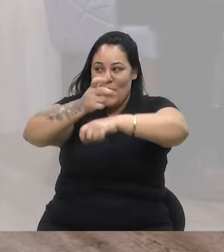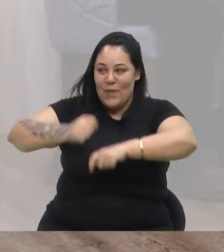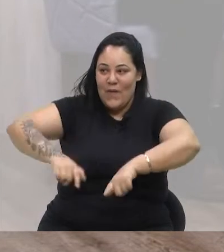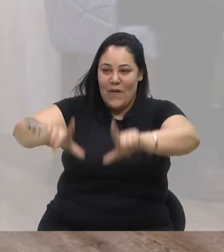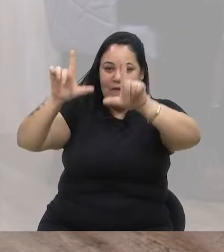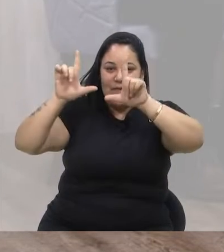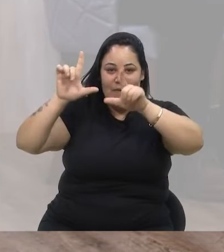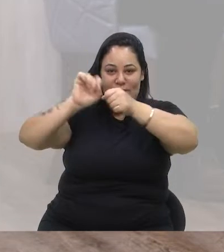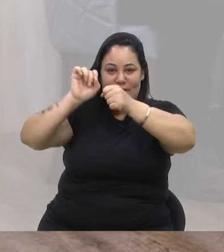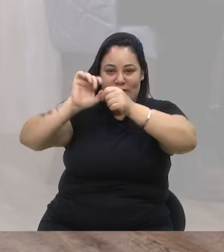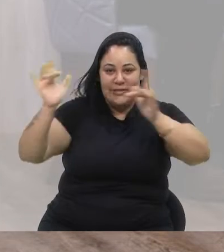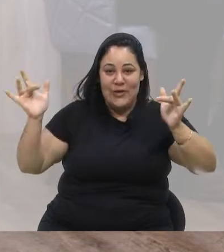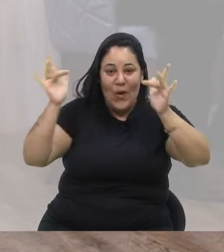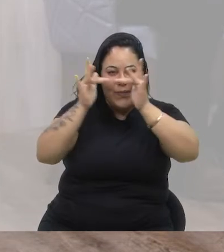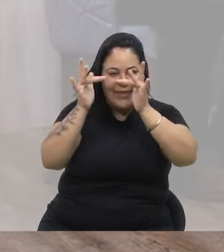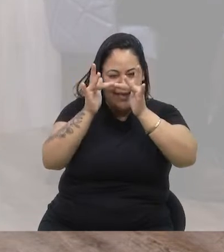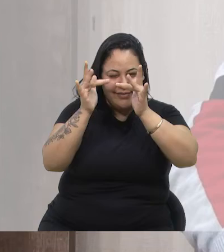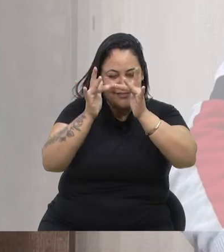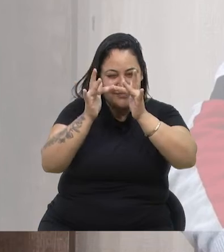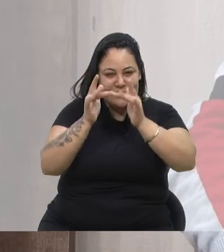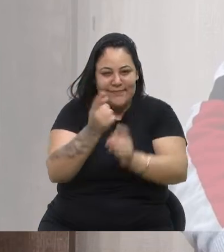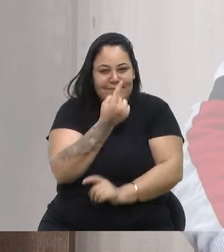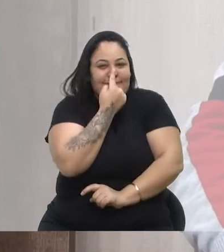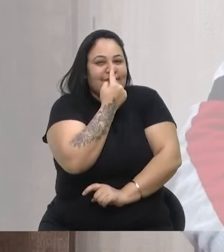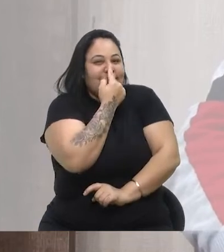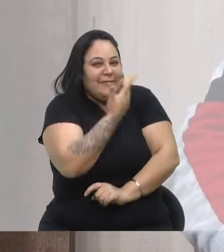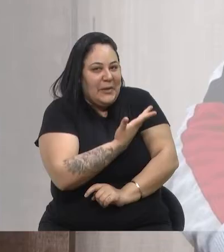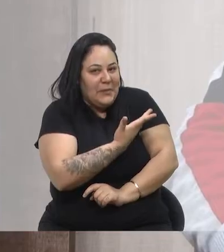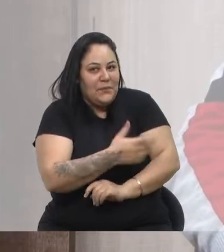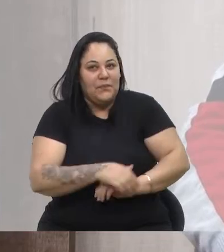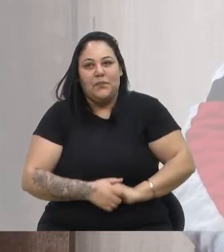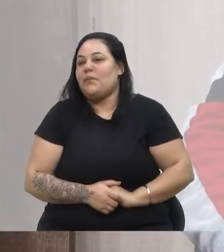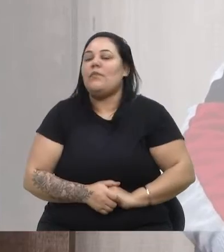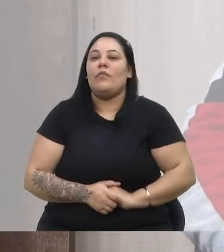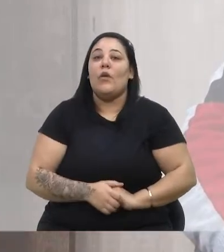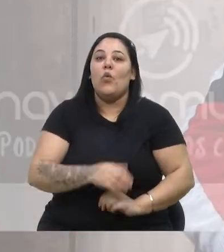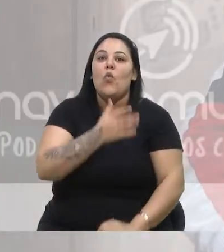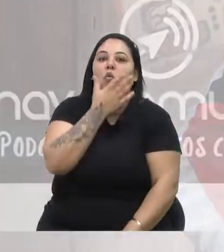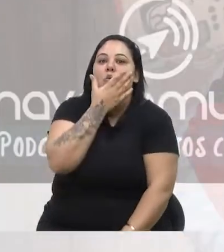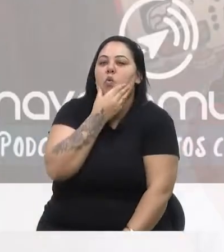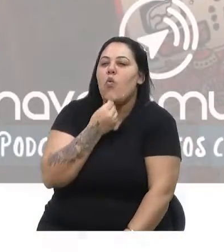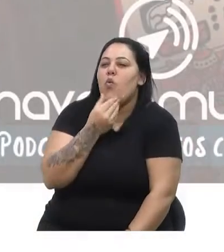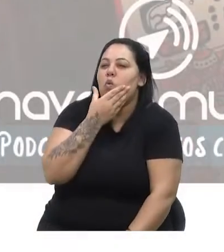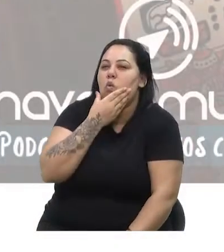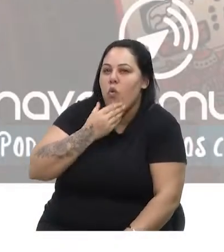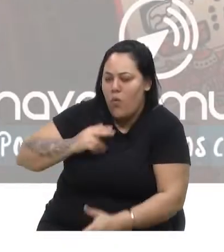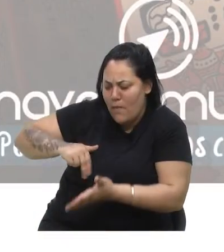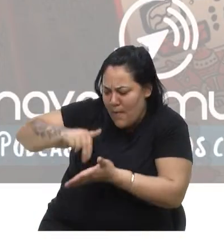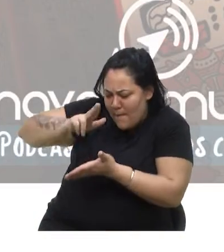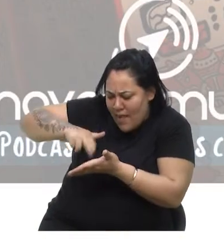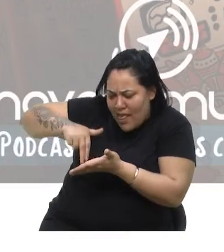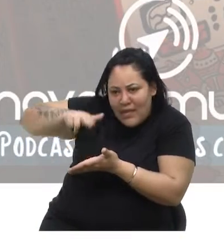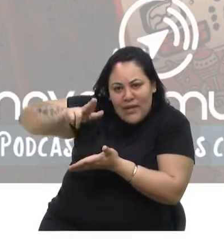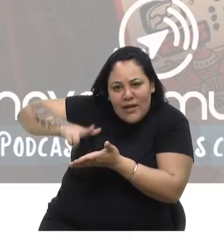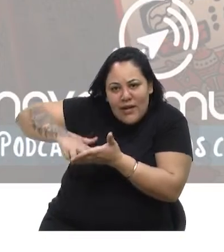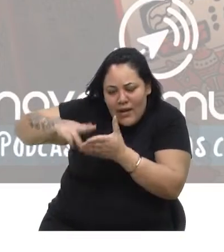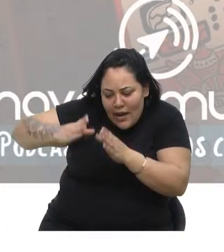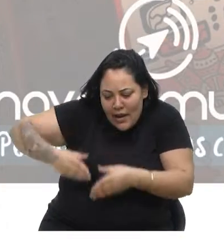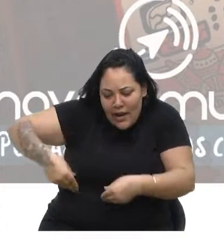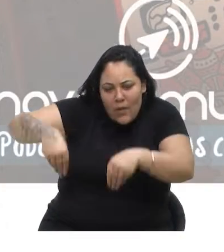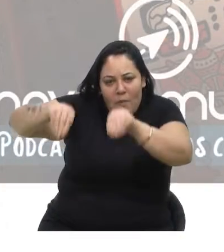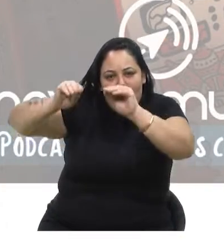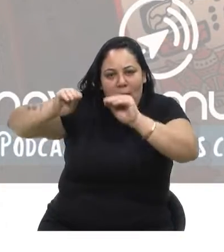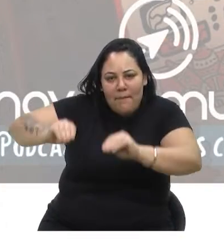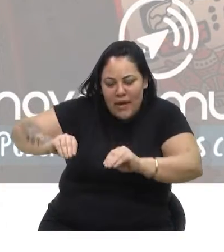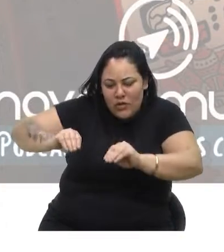pessoal ir se familiarizando com a série da qual estamos falando. Um homem pintava numa folha de um papel